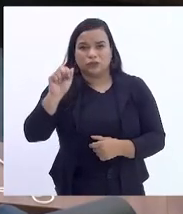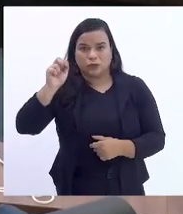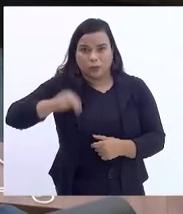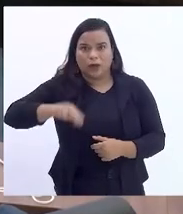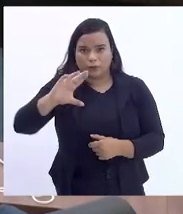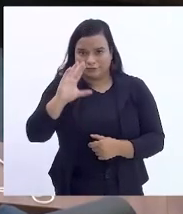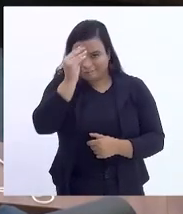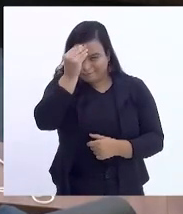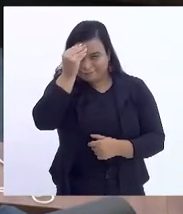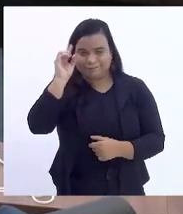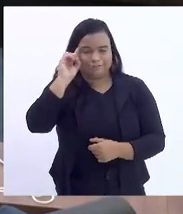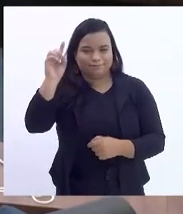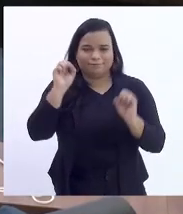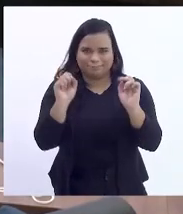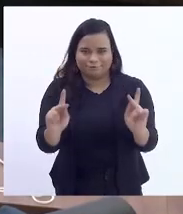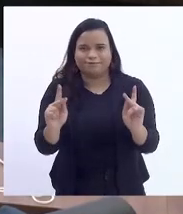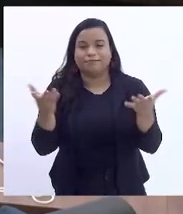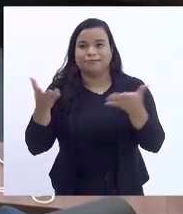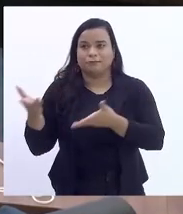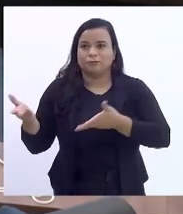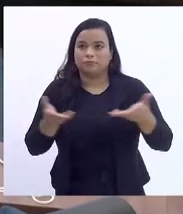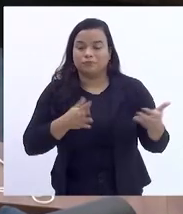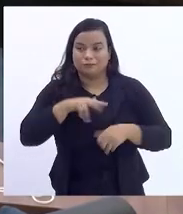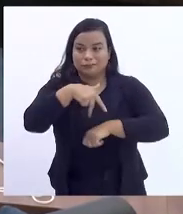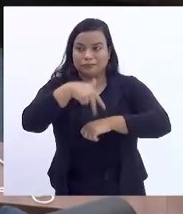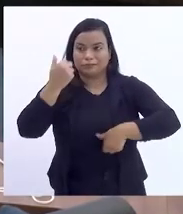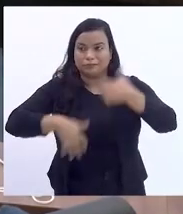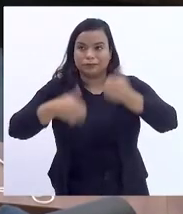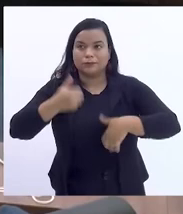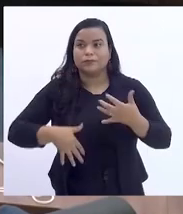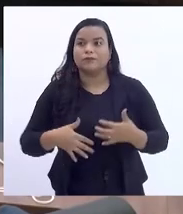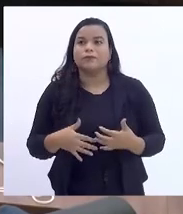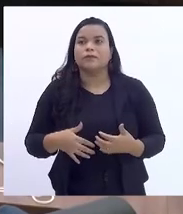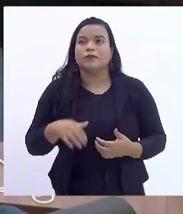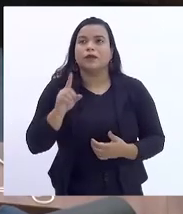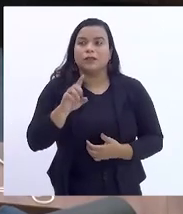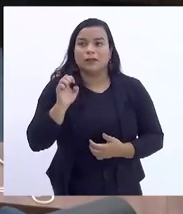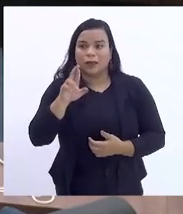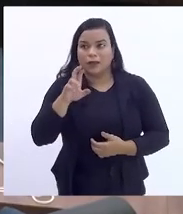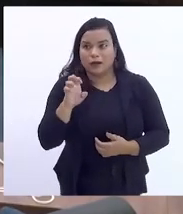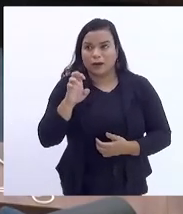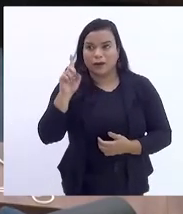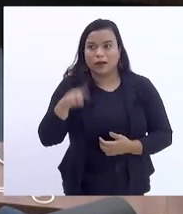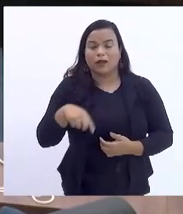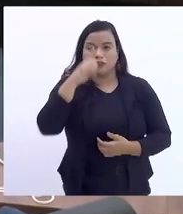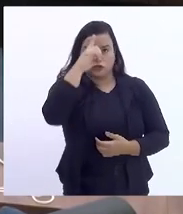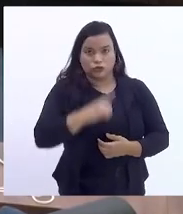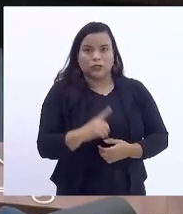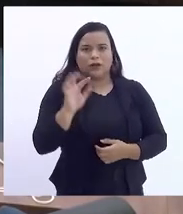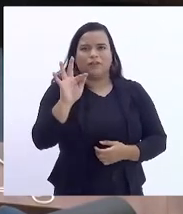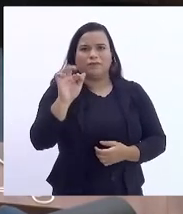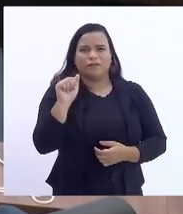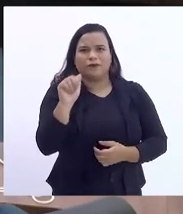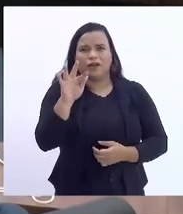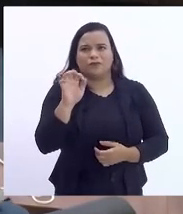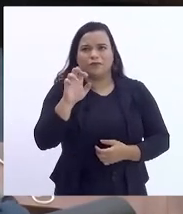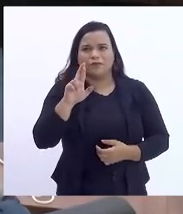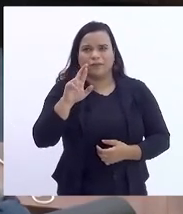às falas aqui é chama agora para fazer os da palavra eu terei que é diretor da faferj